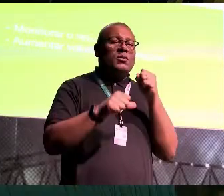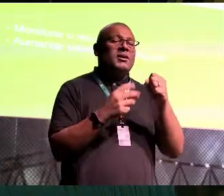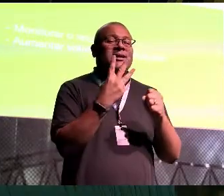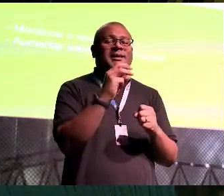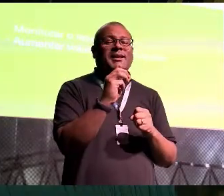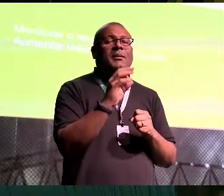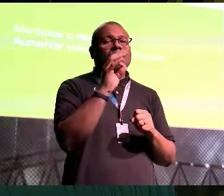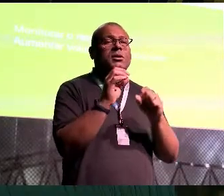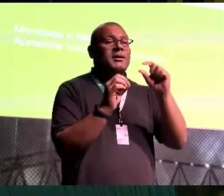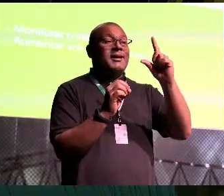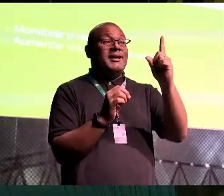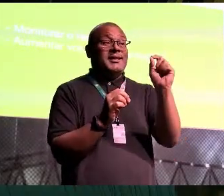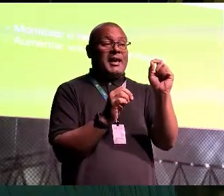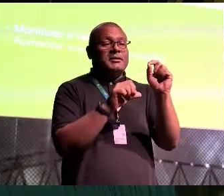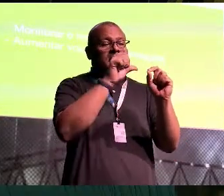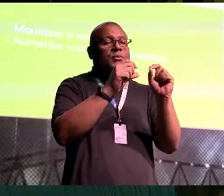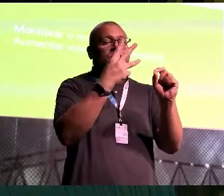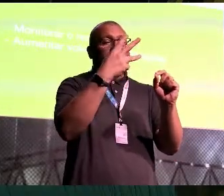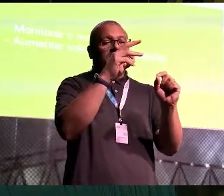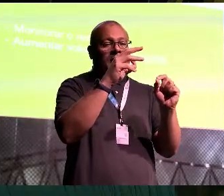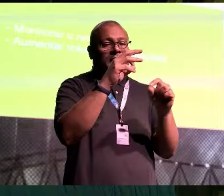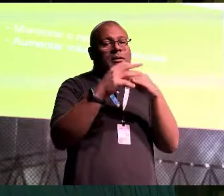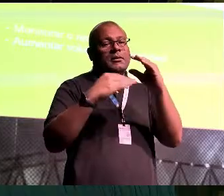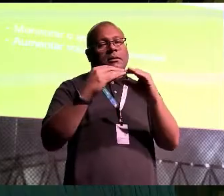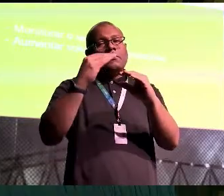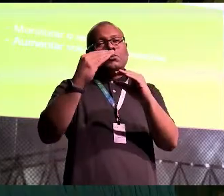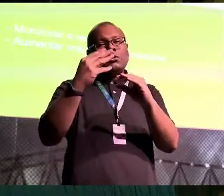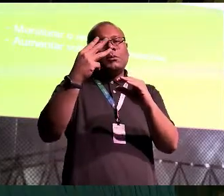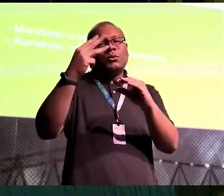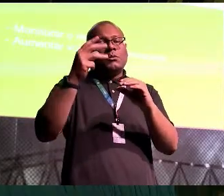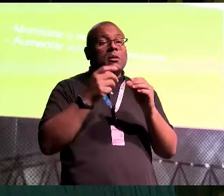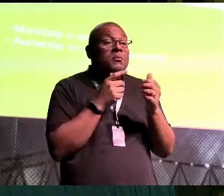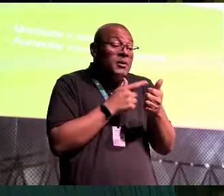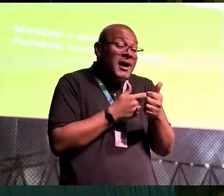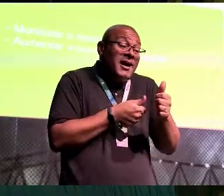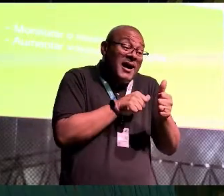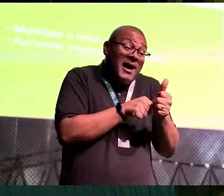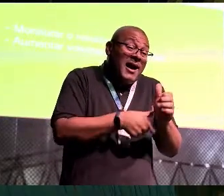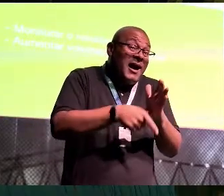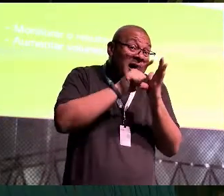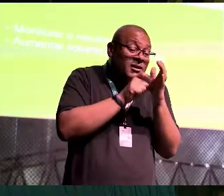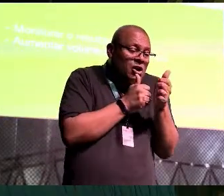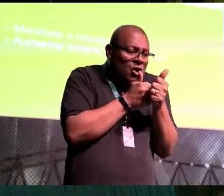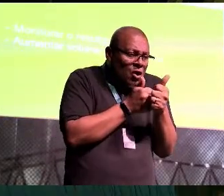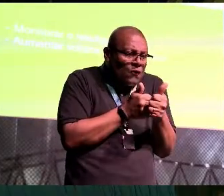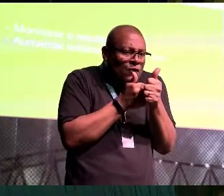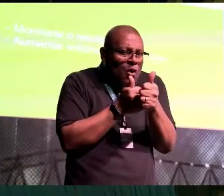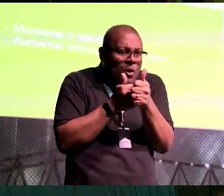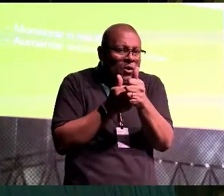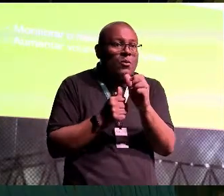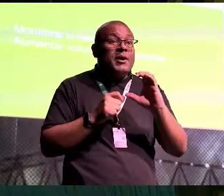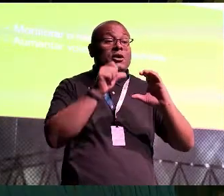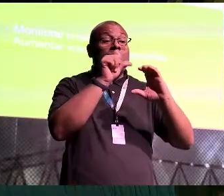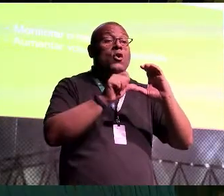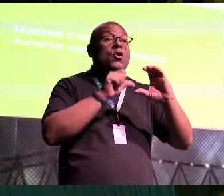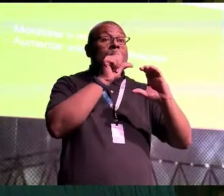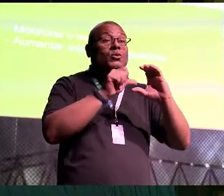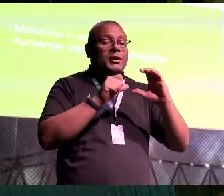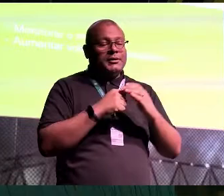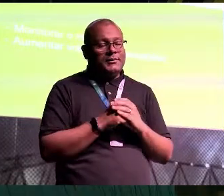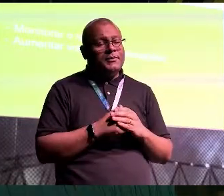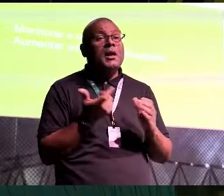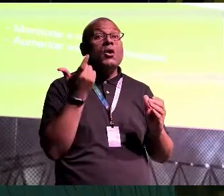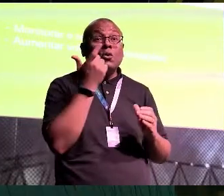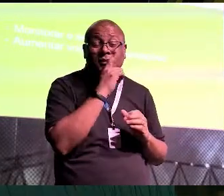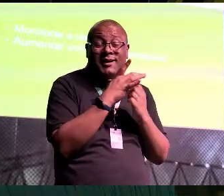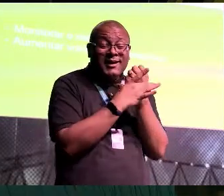30%. E assim sucessivamente. Então, a gente sempre mantém esse ciclo de monitoramento e aumento da porcentagem, até que a gente consiga garantir